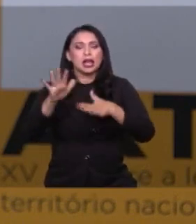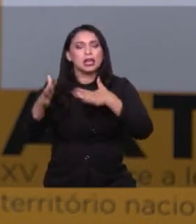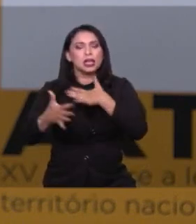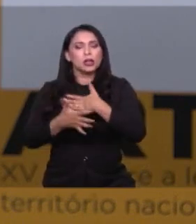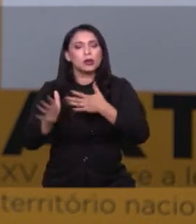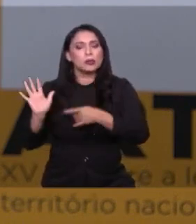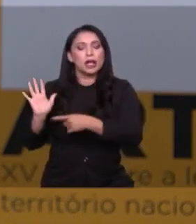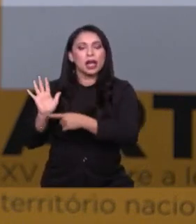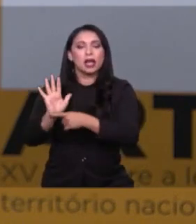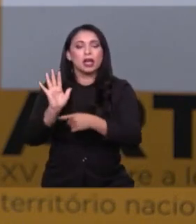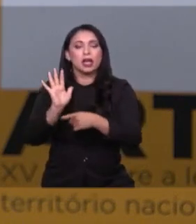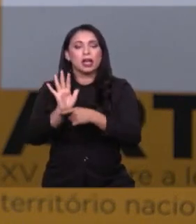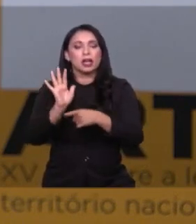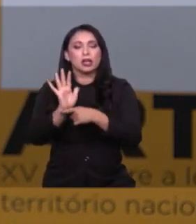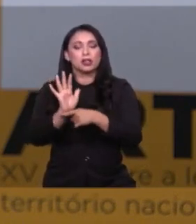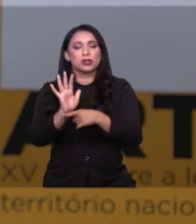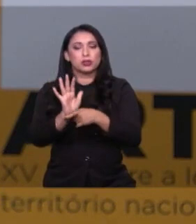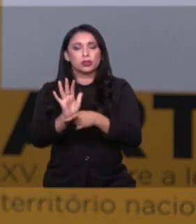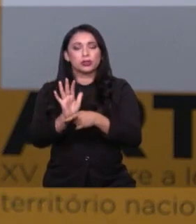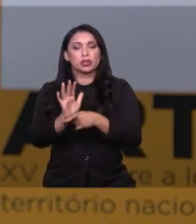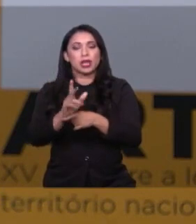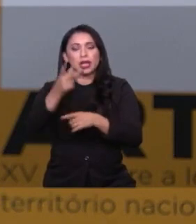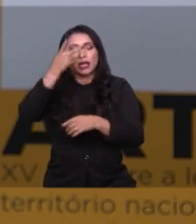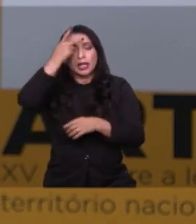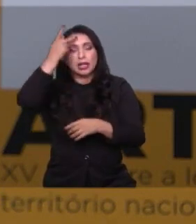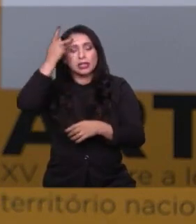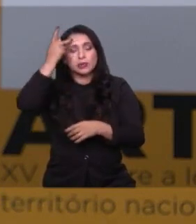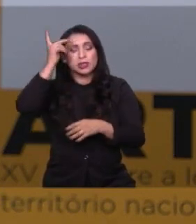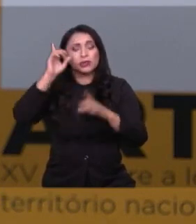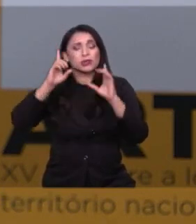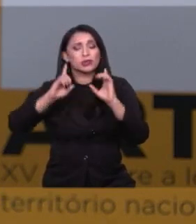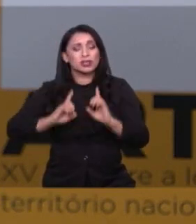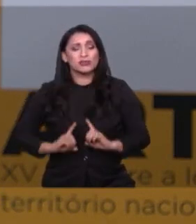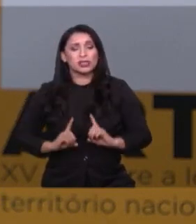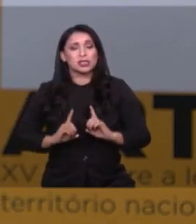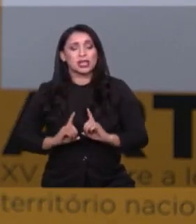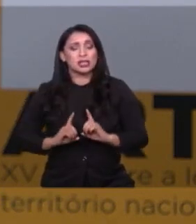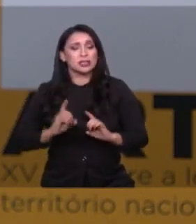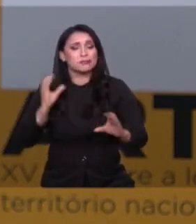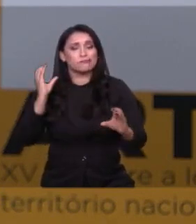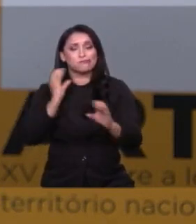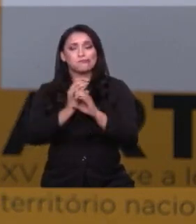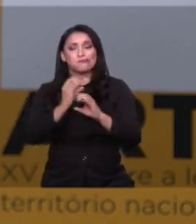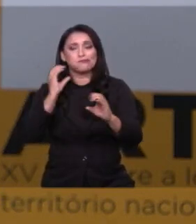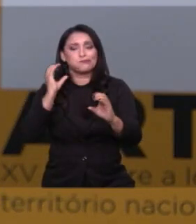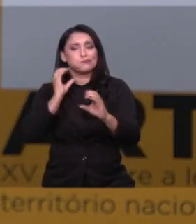ajudar as pessoas com deficiência que não conseguem comunicar